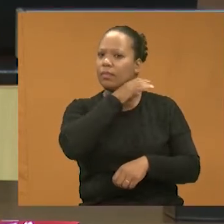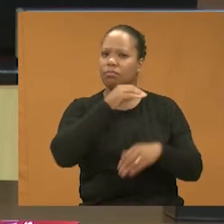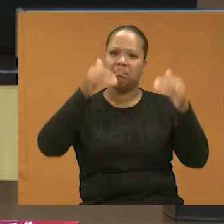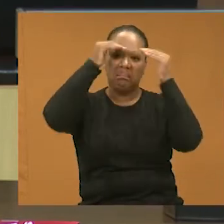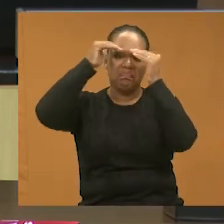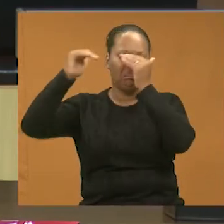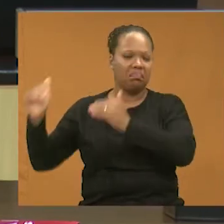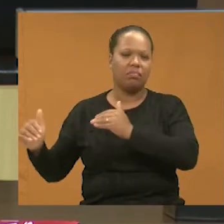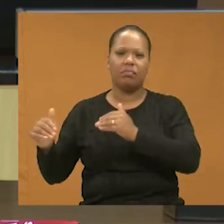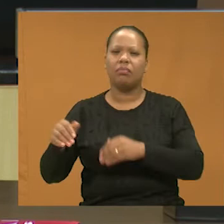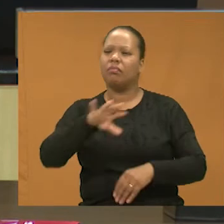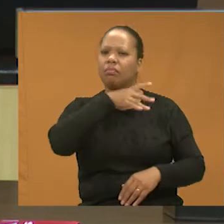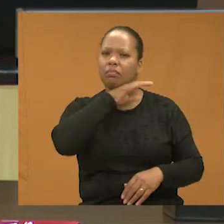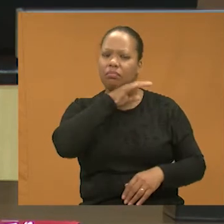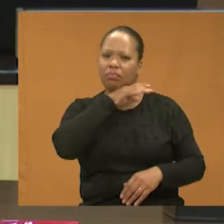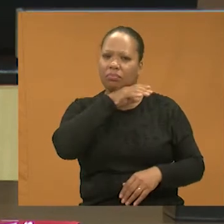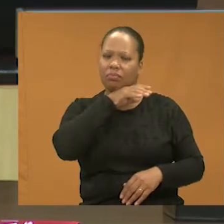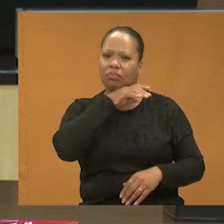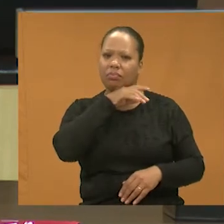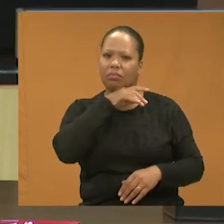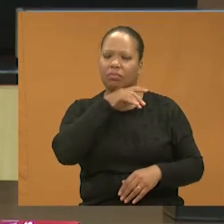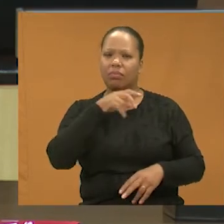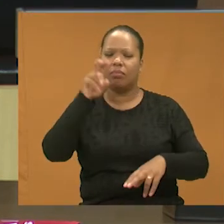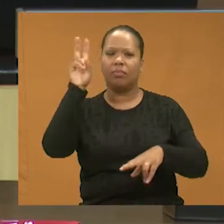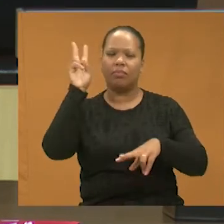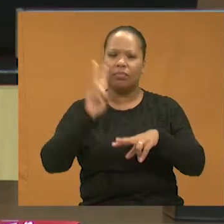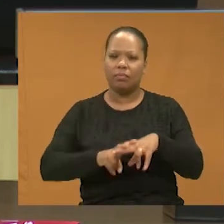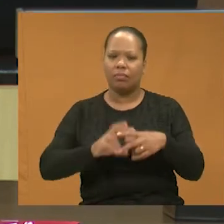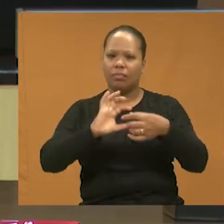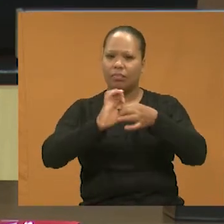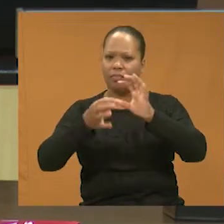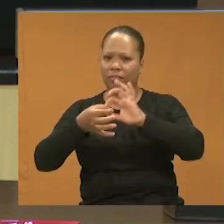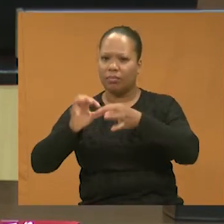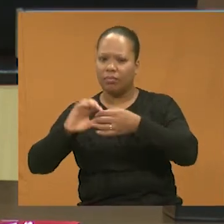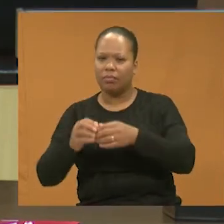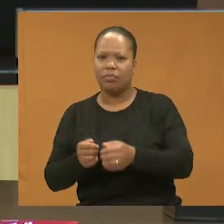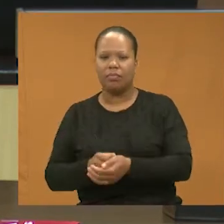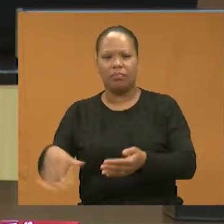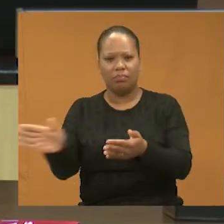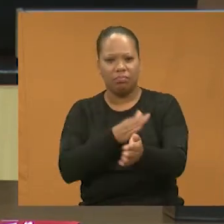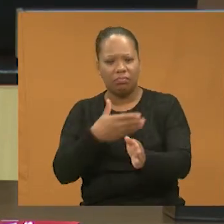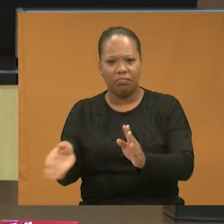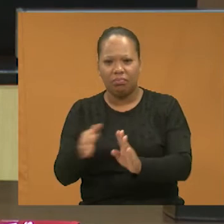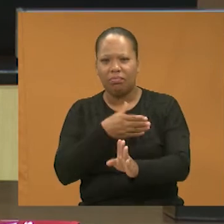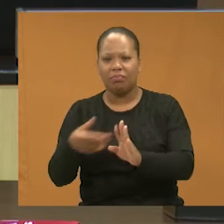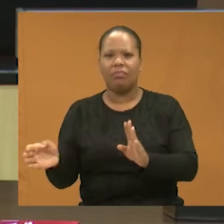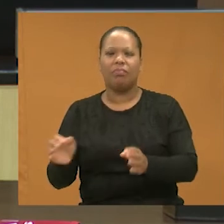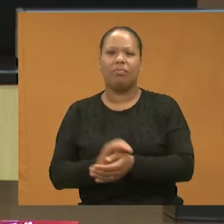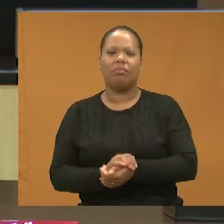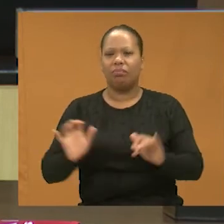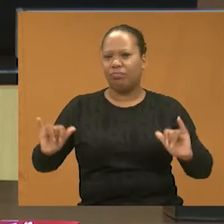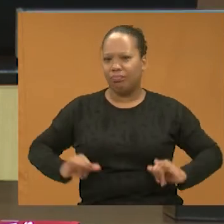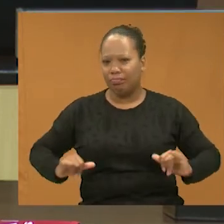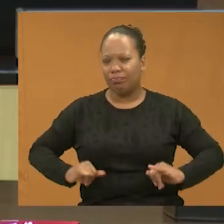Jacareí, onde animais são presos em corrente curta, são espancados,